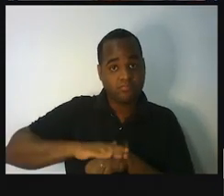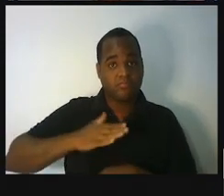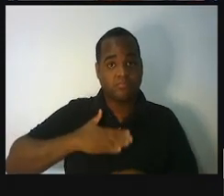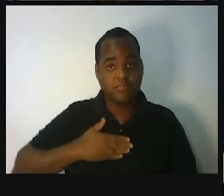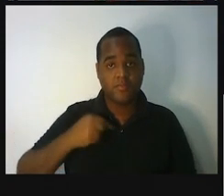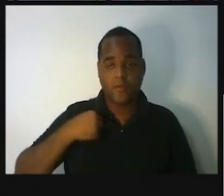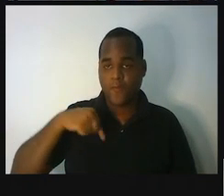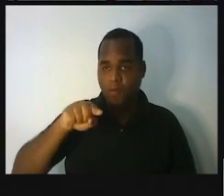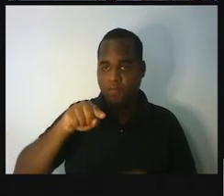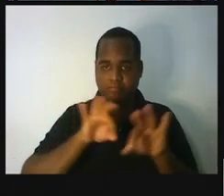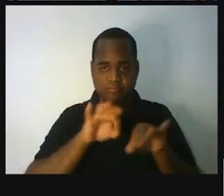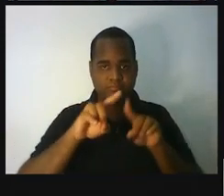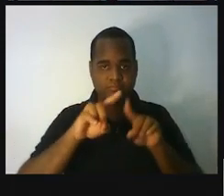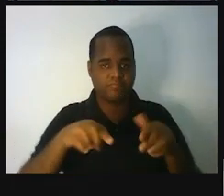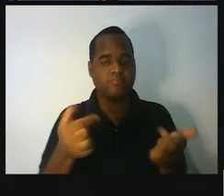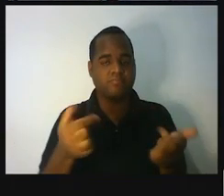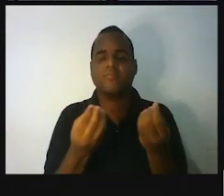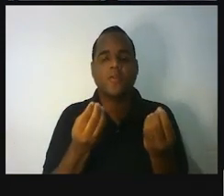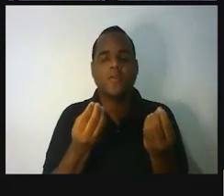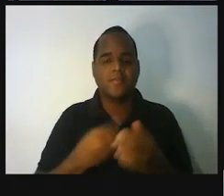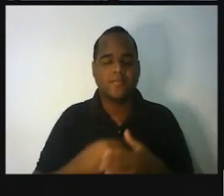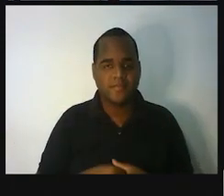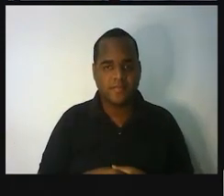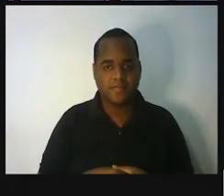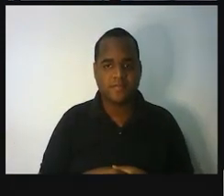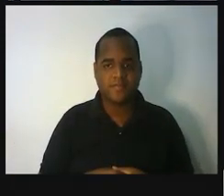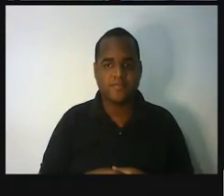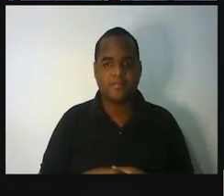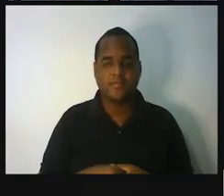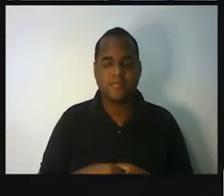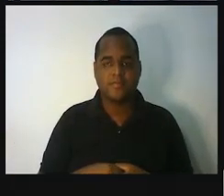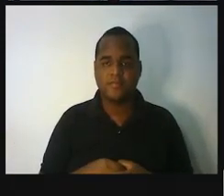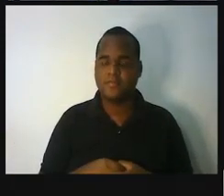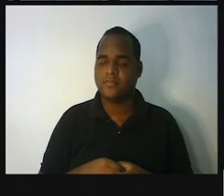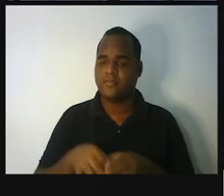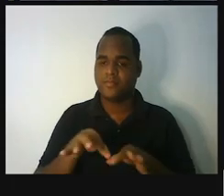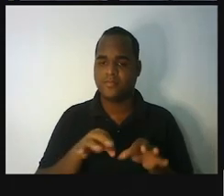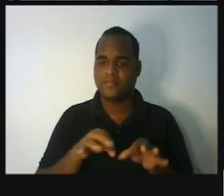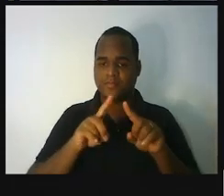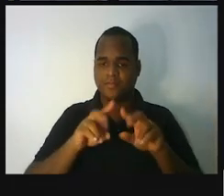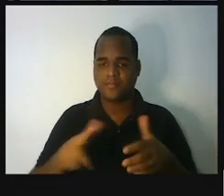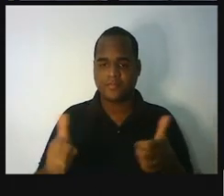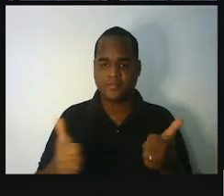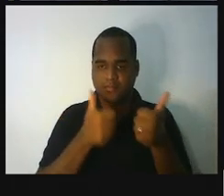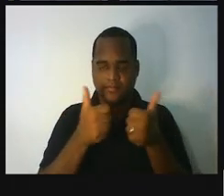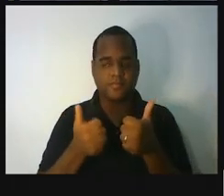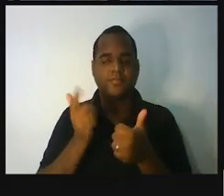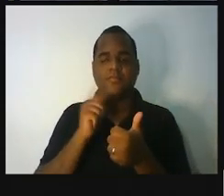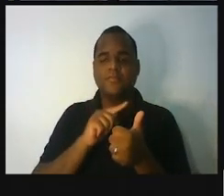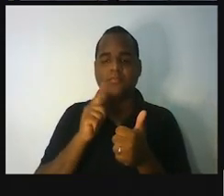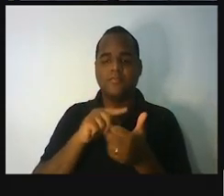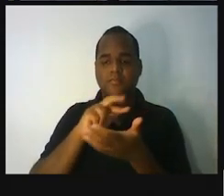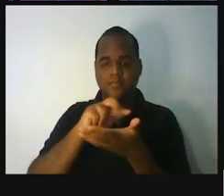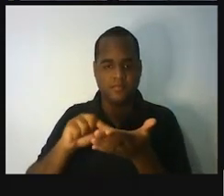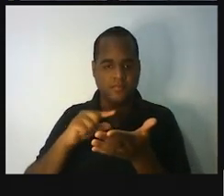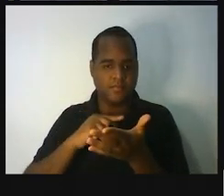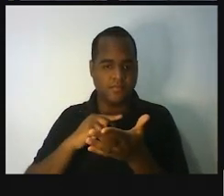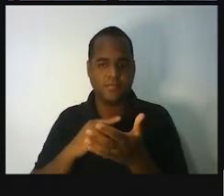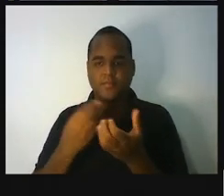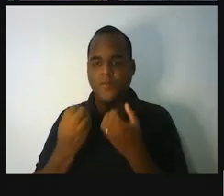Eu vou fazer o seguinte. Eu vou pegar as coisas que estão